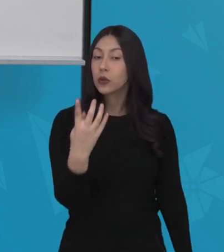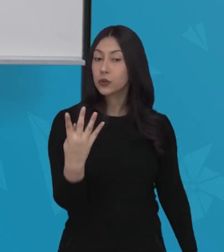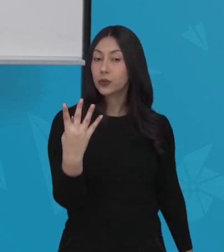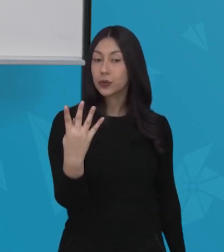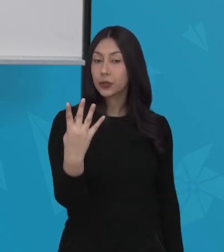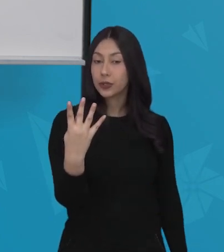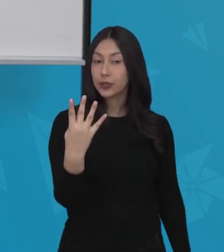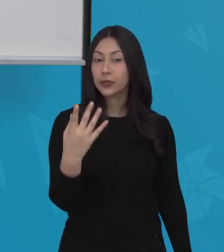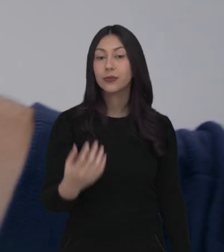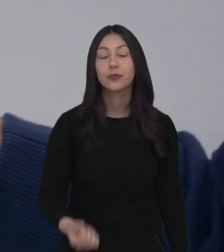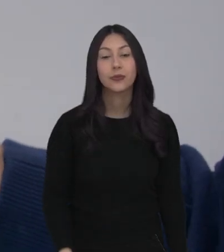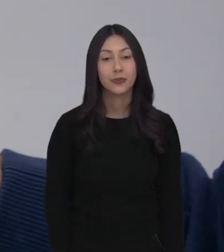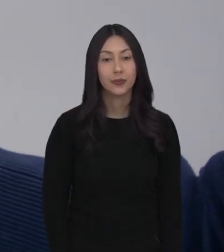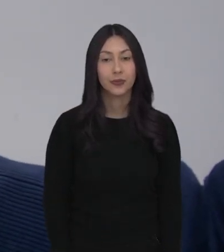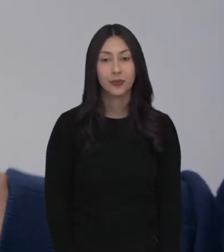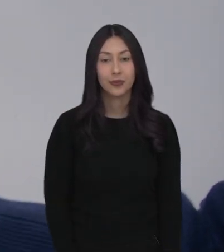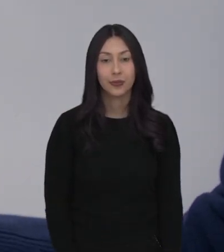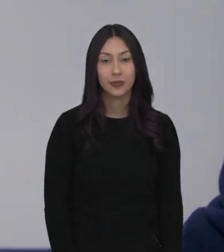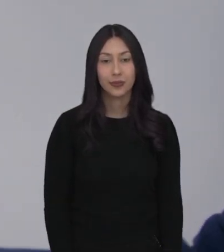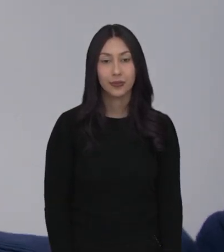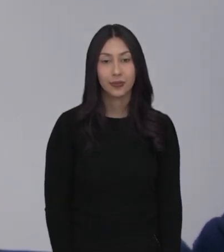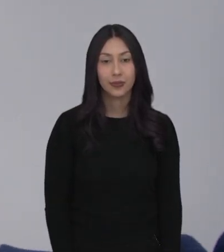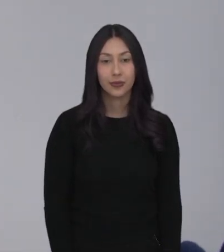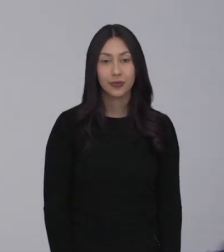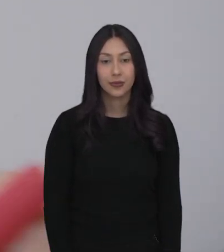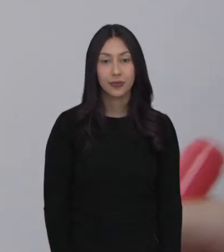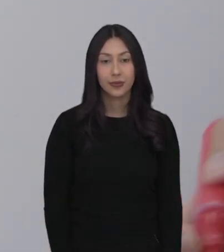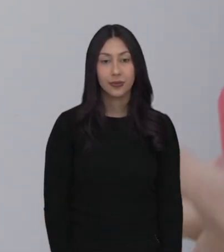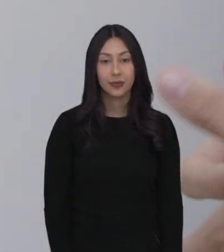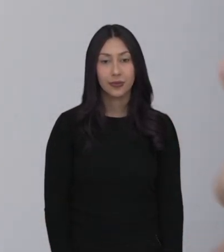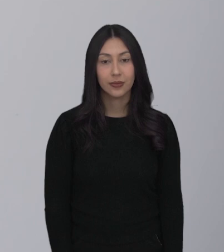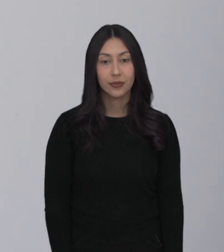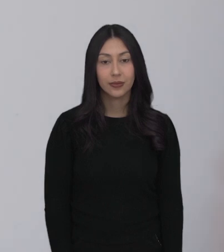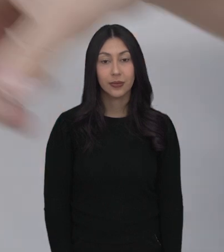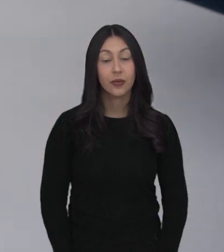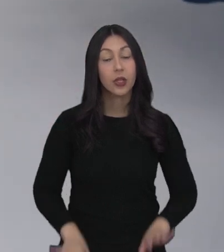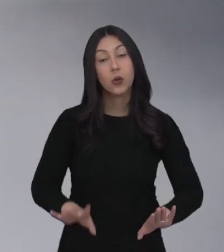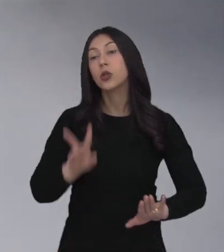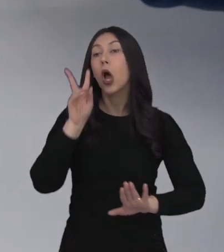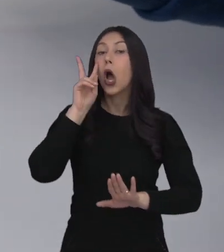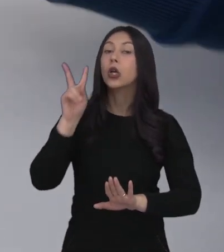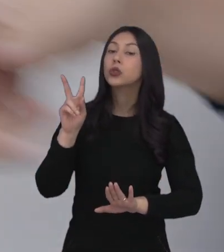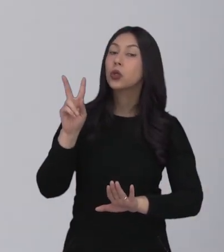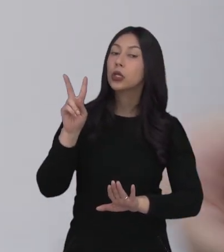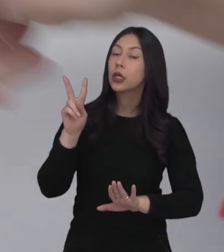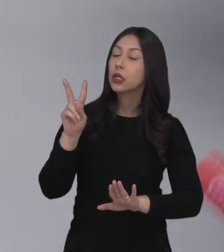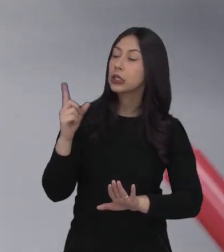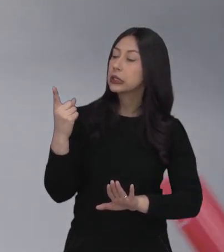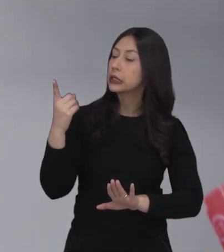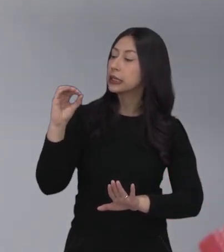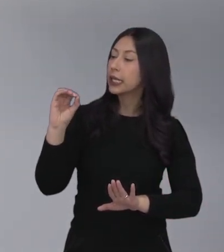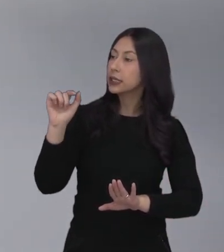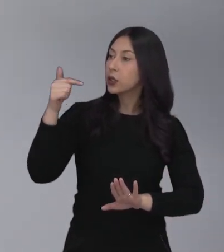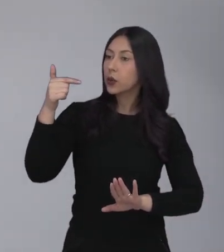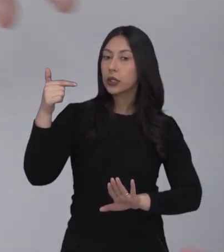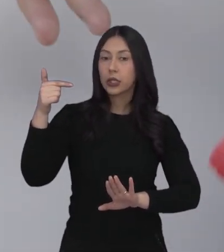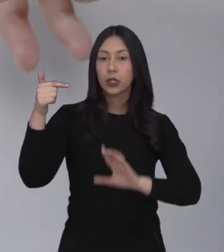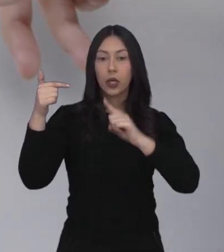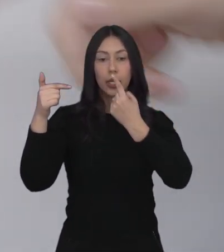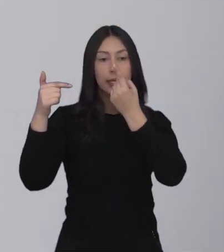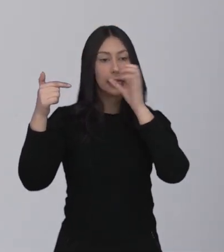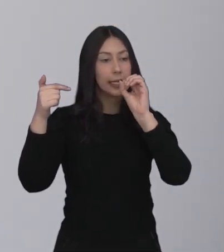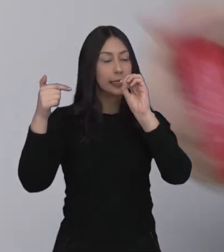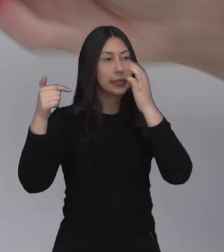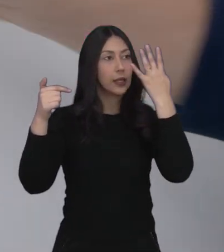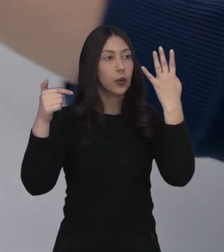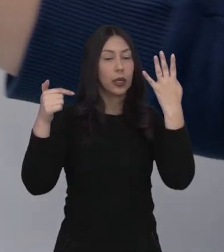2 vezes 7 dá 14. Quando a gente olha para as potências de base 10, a gente tem o 10 ao quadrado e o